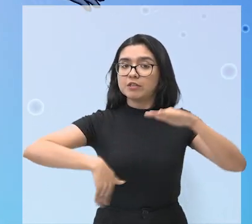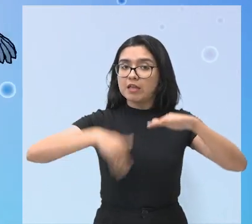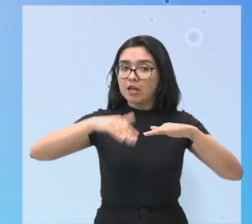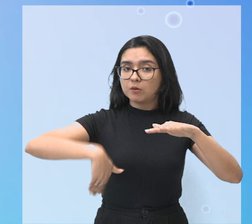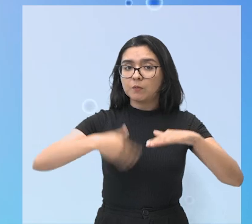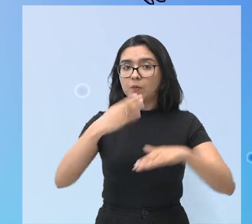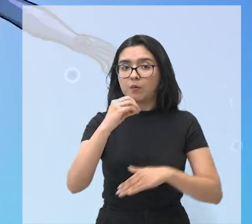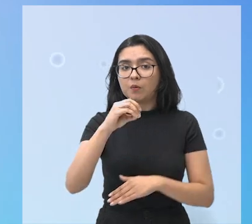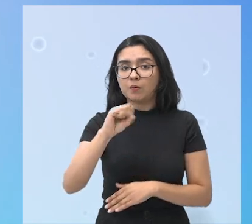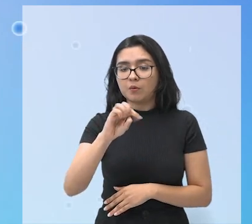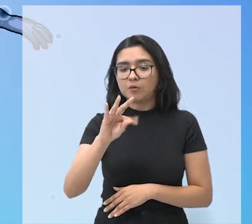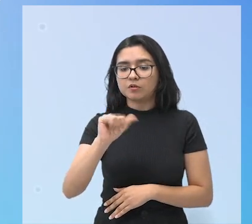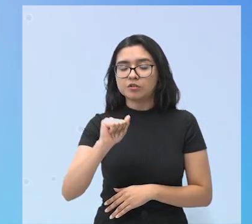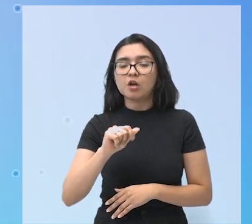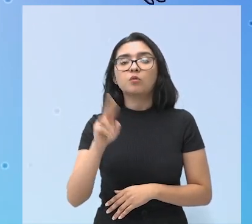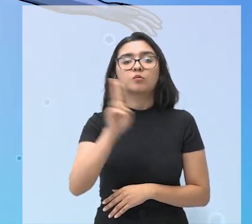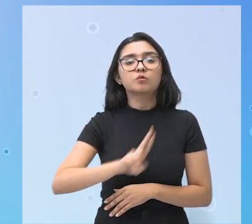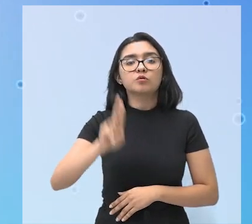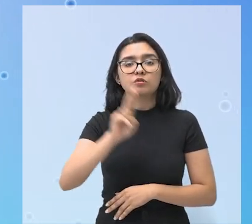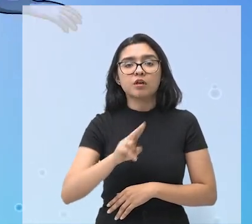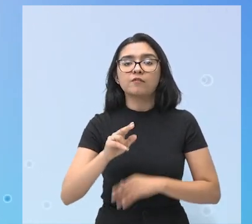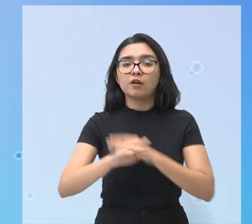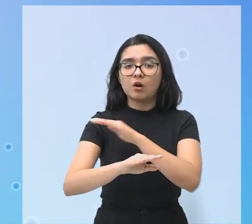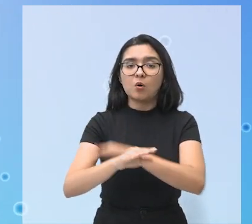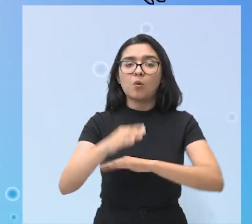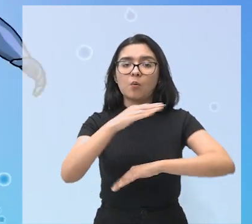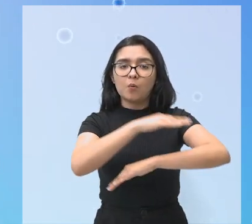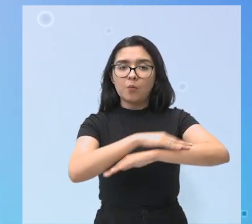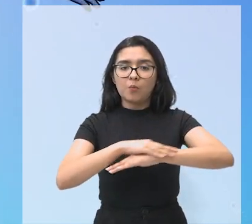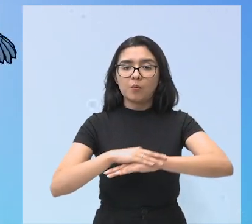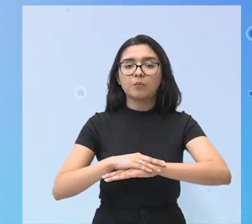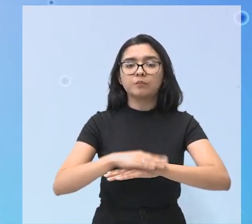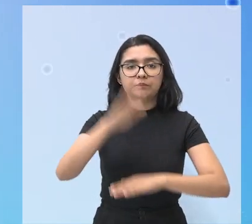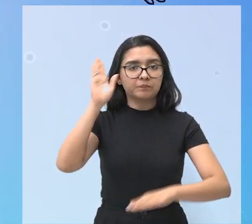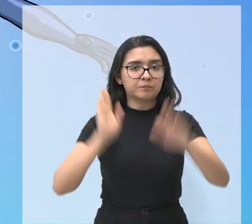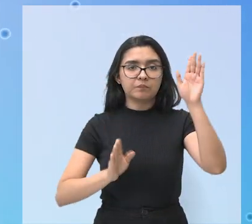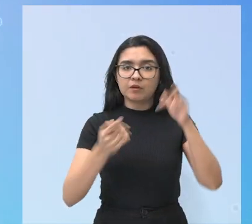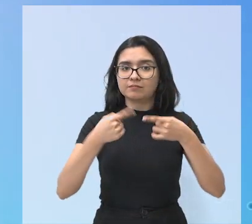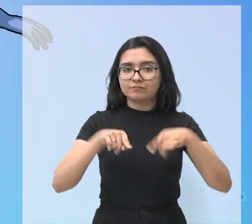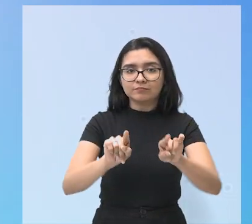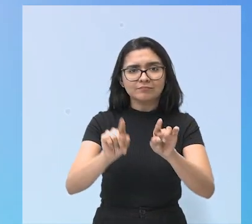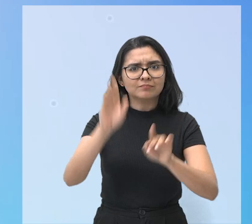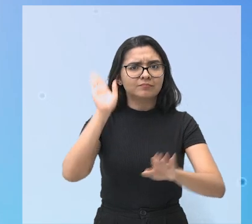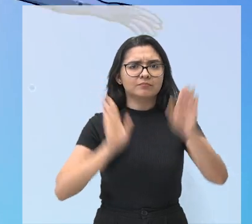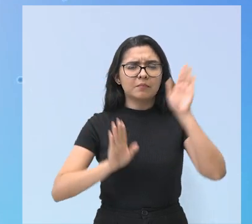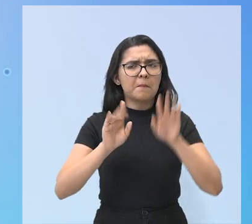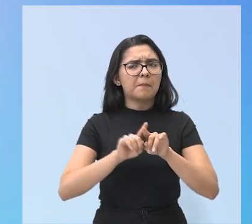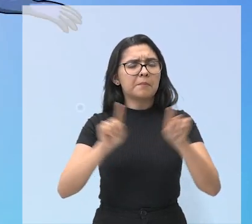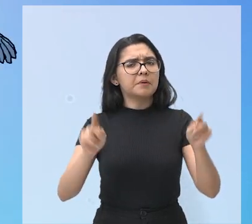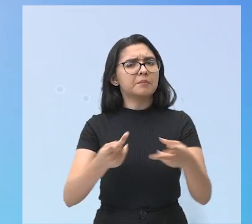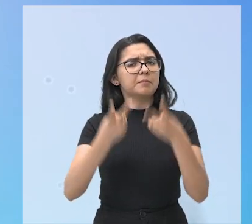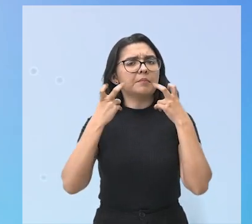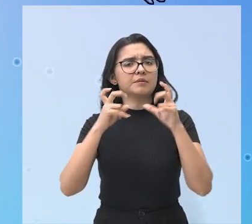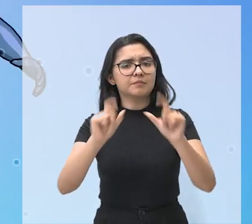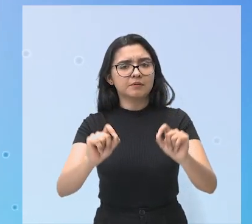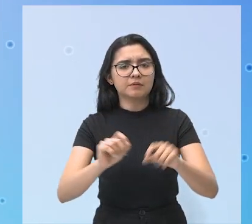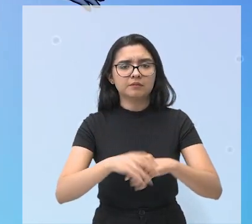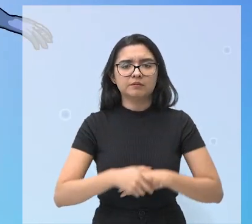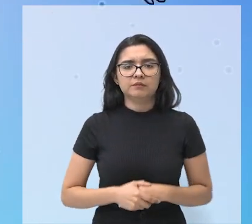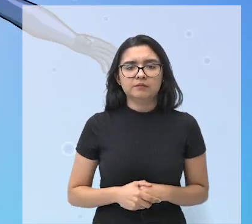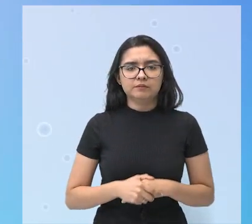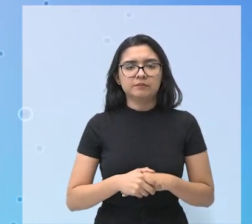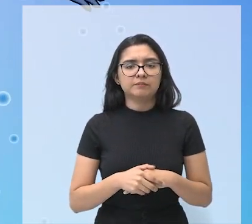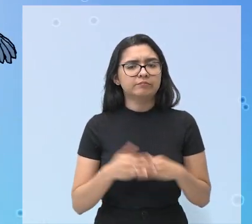eles utilizavam os dois braços fazendo o movimento simultaneamente, só que eles perceberam que não era